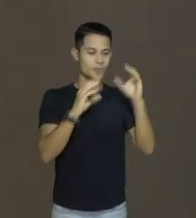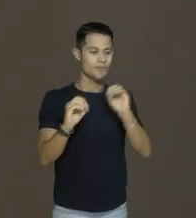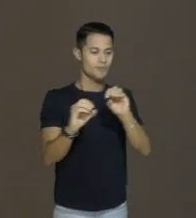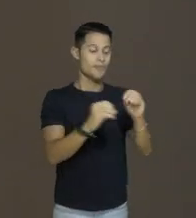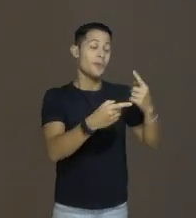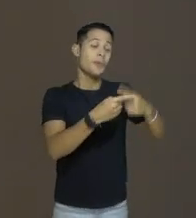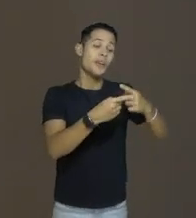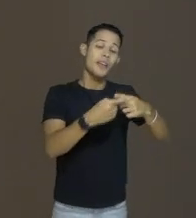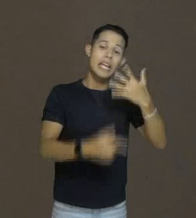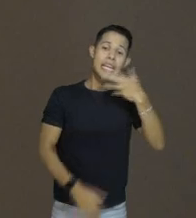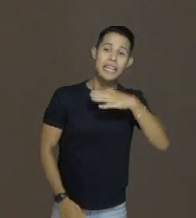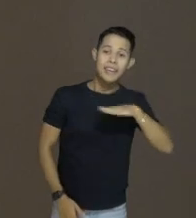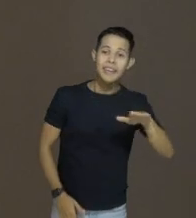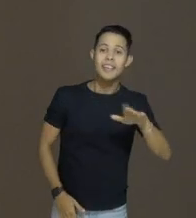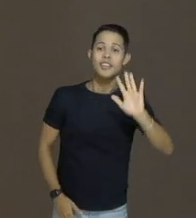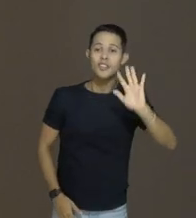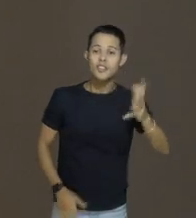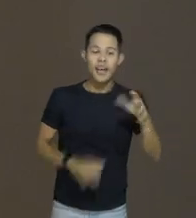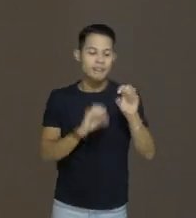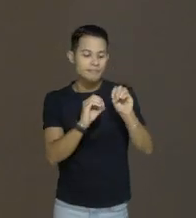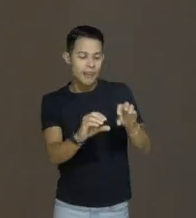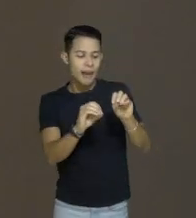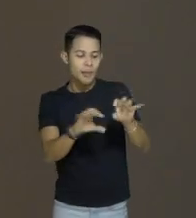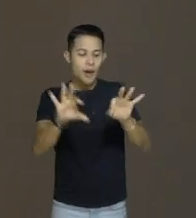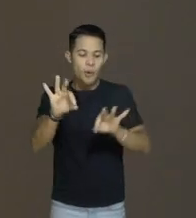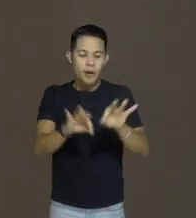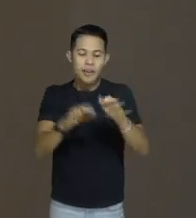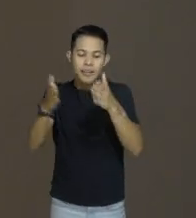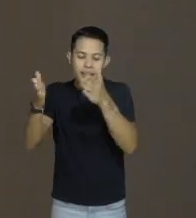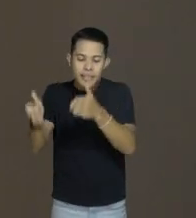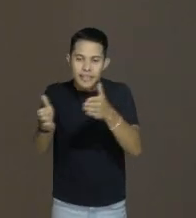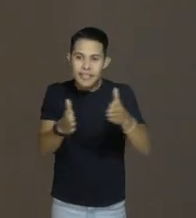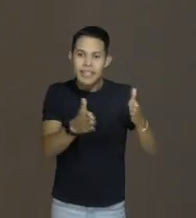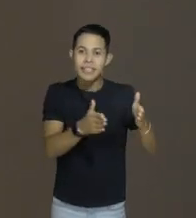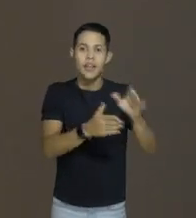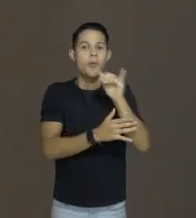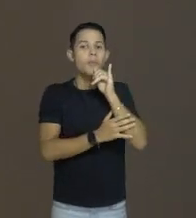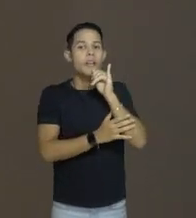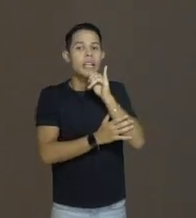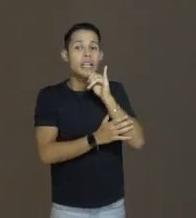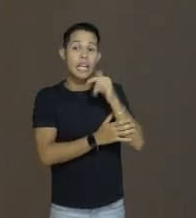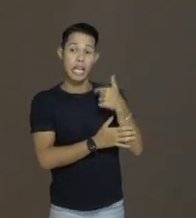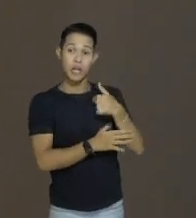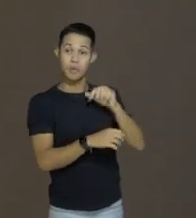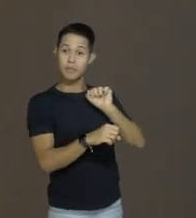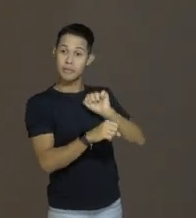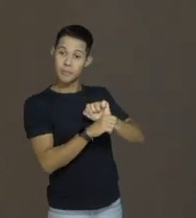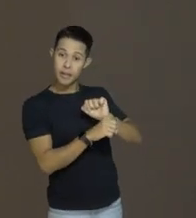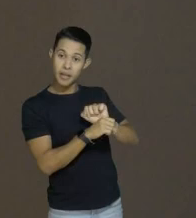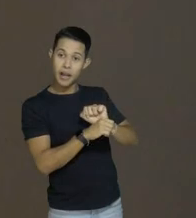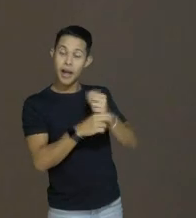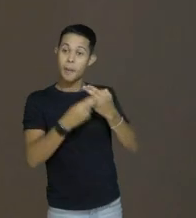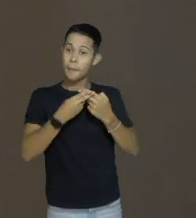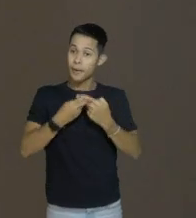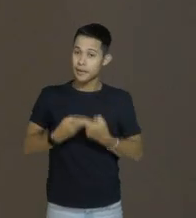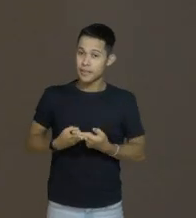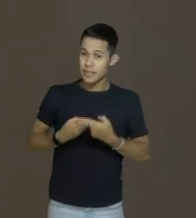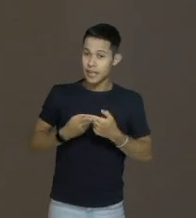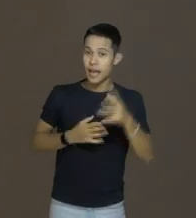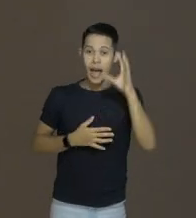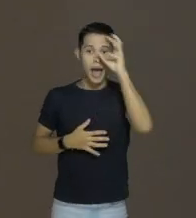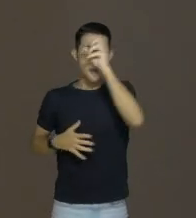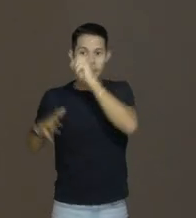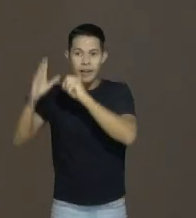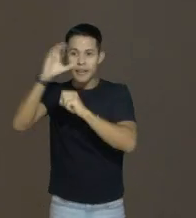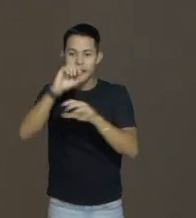a vez dela, ela falar mais devagar, ela aprender a se organizar, porque